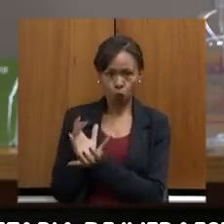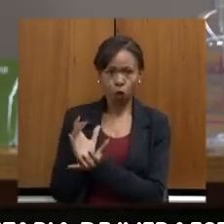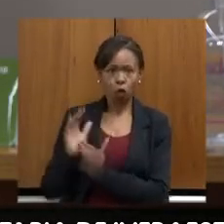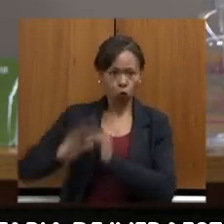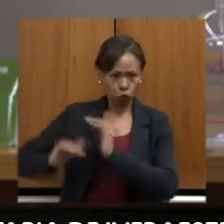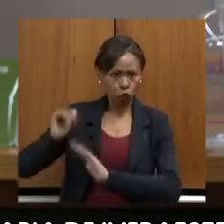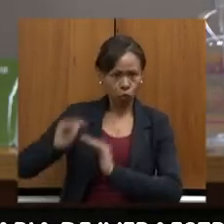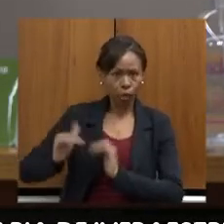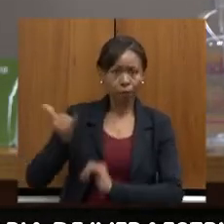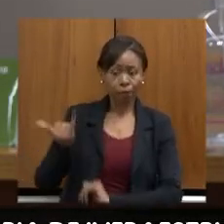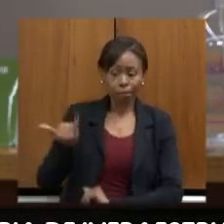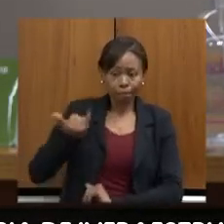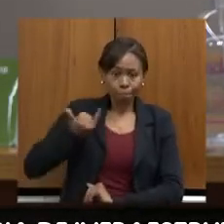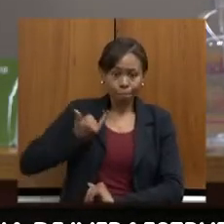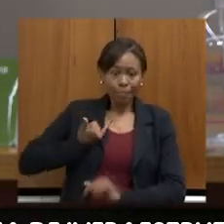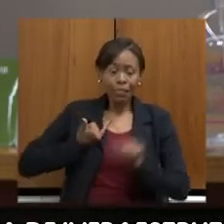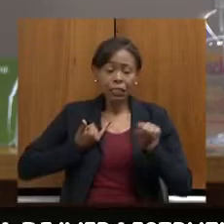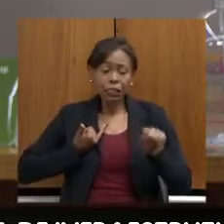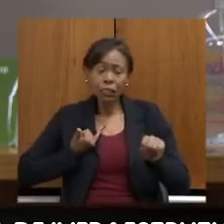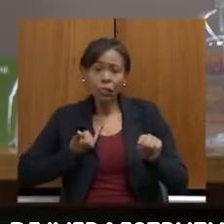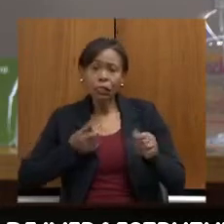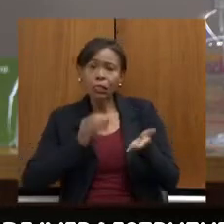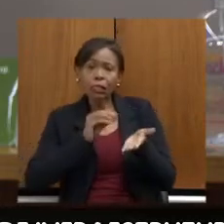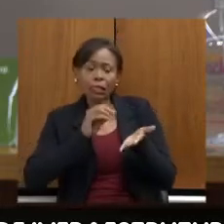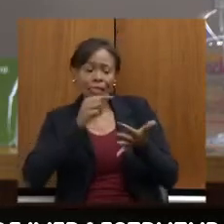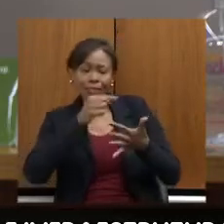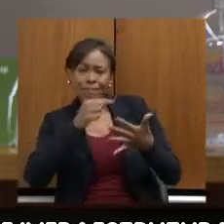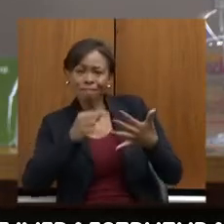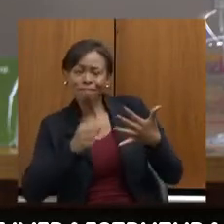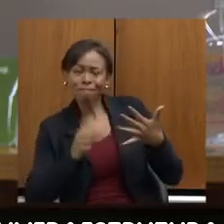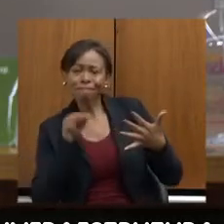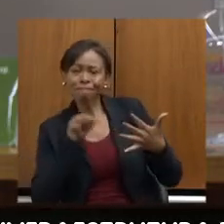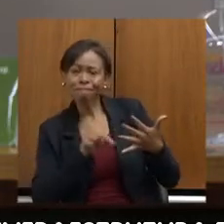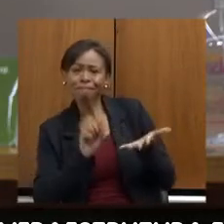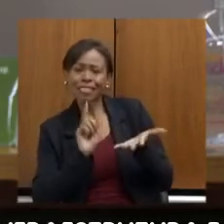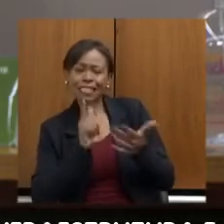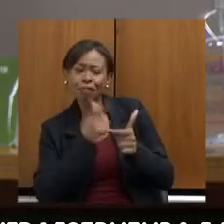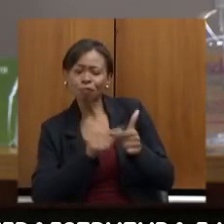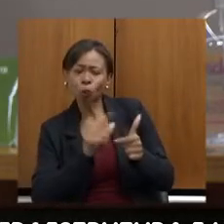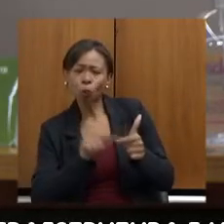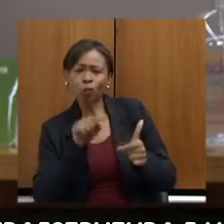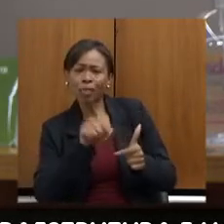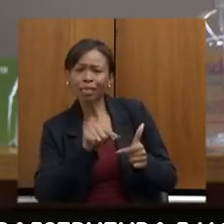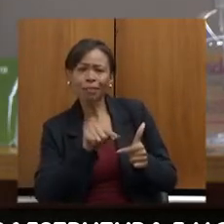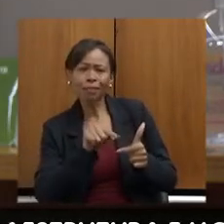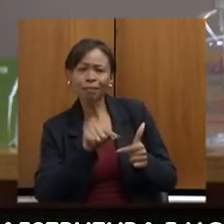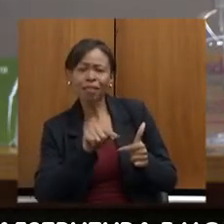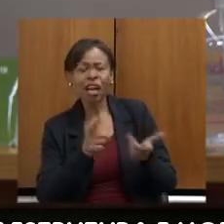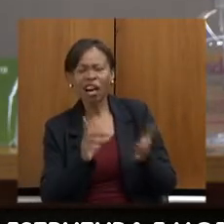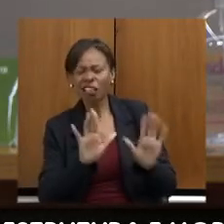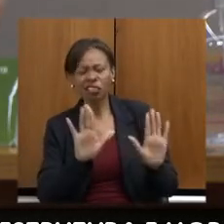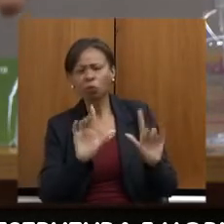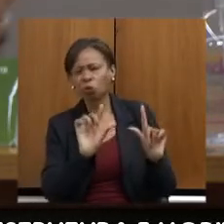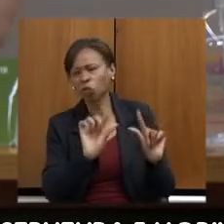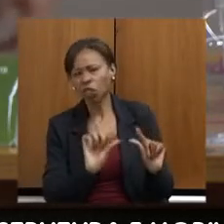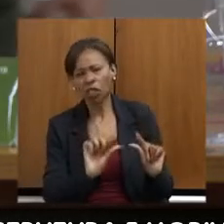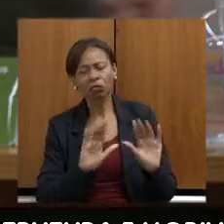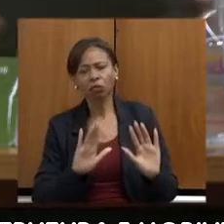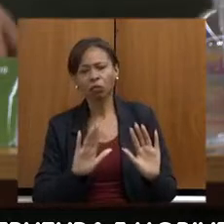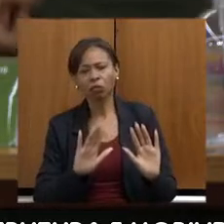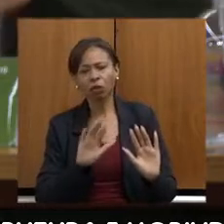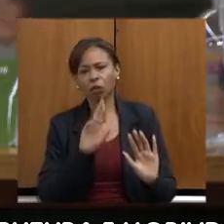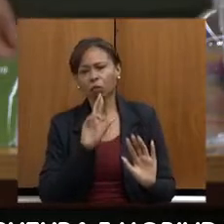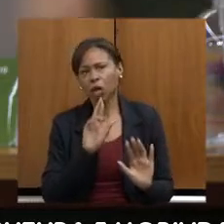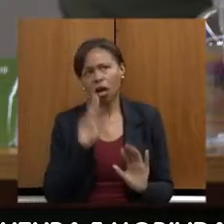ela é inferior em termos de solução para o interesse público do